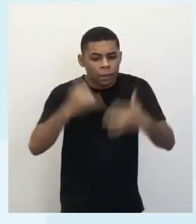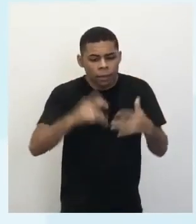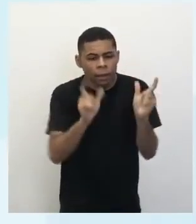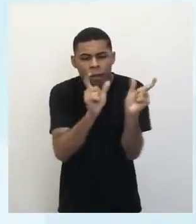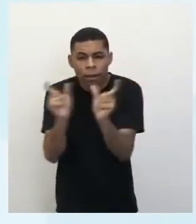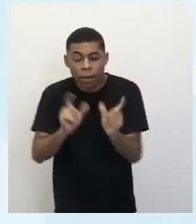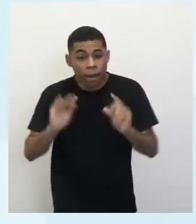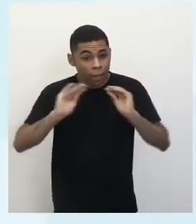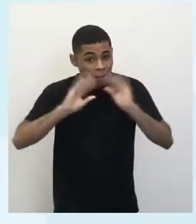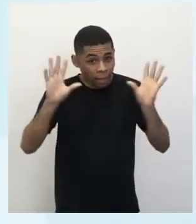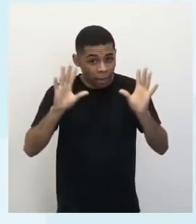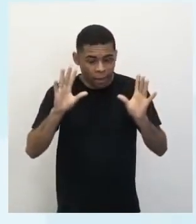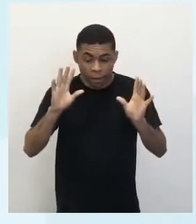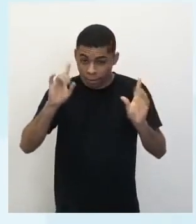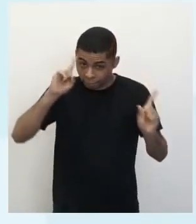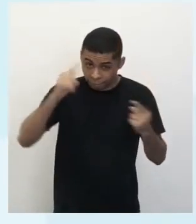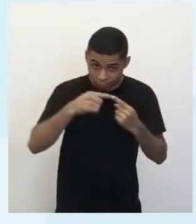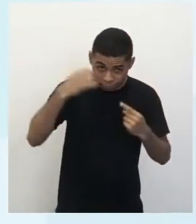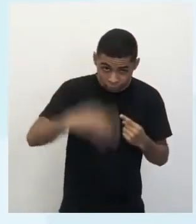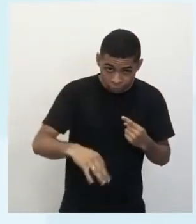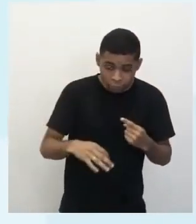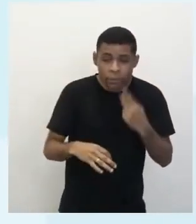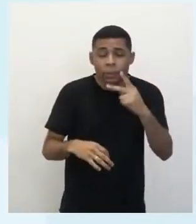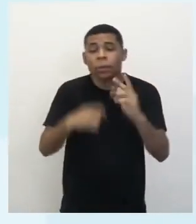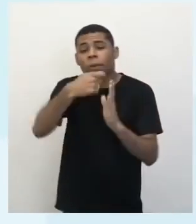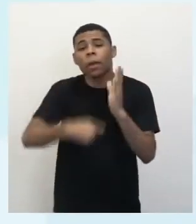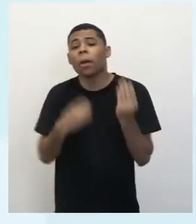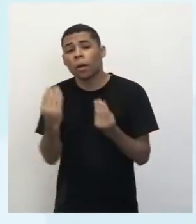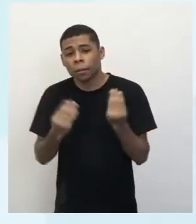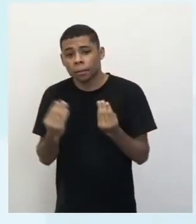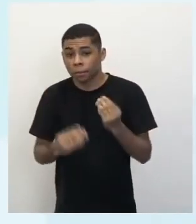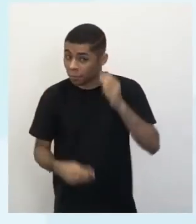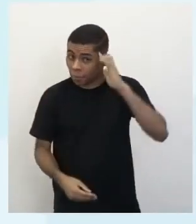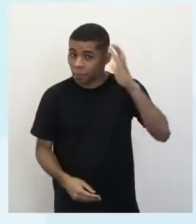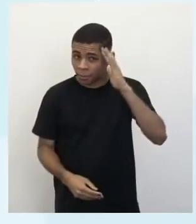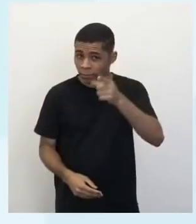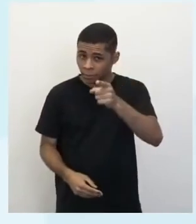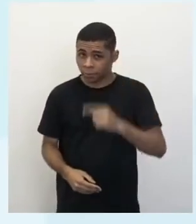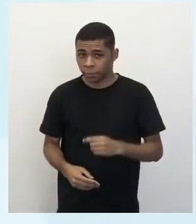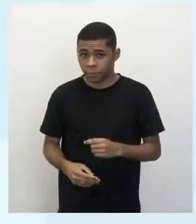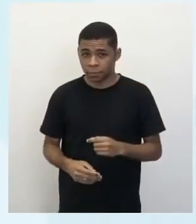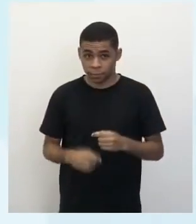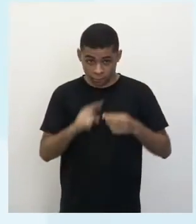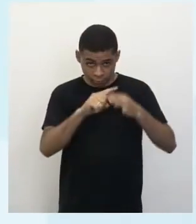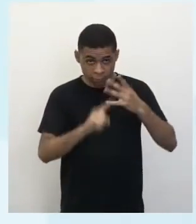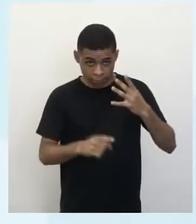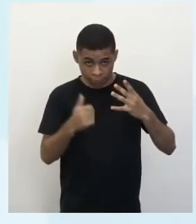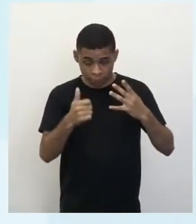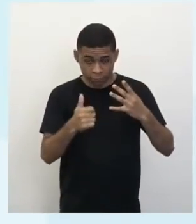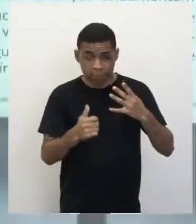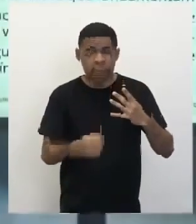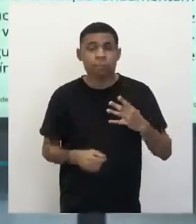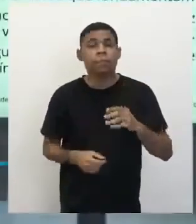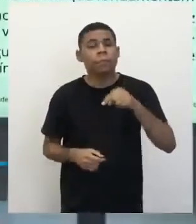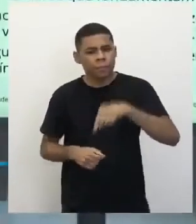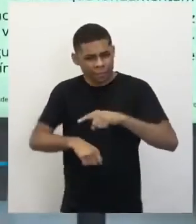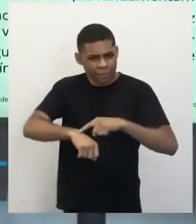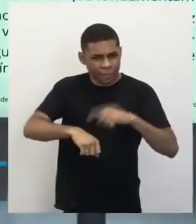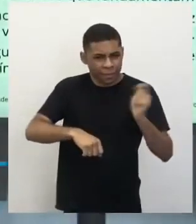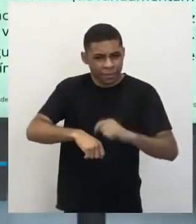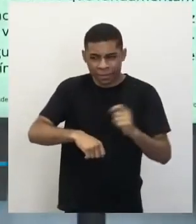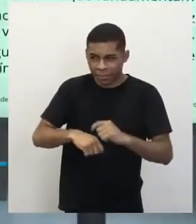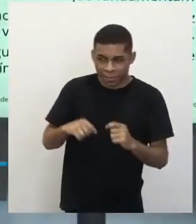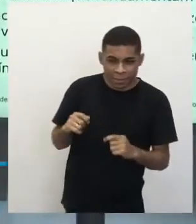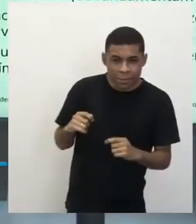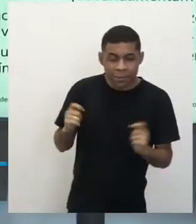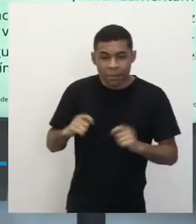e objetiva? Como que está o seu texto? Pense aí, como que ficou? E agora, como nós temos aí um tempinho, e já falando